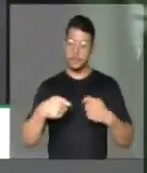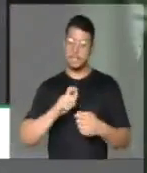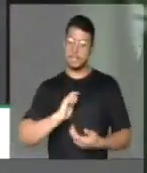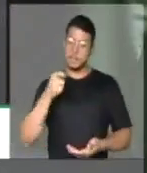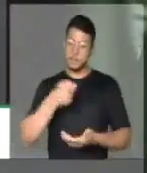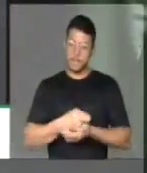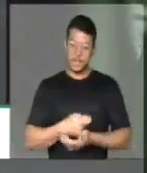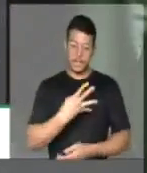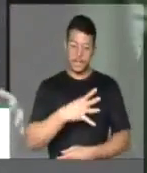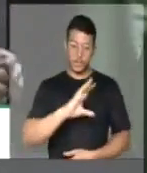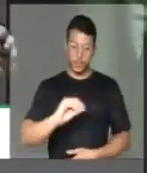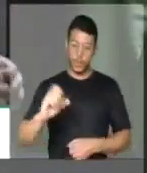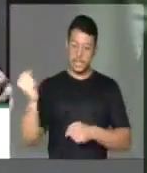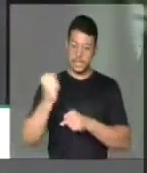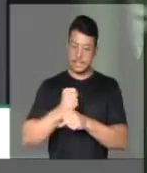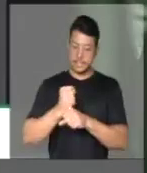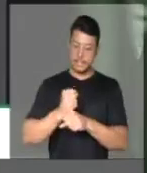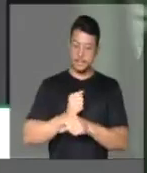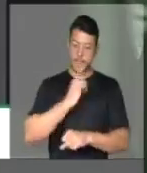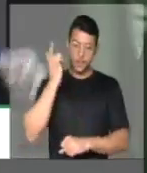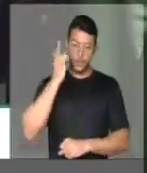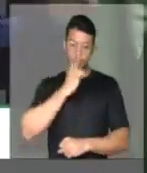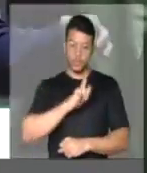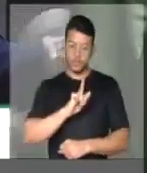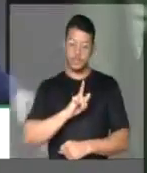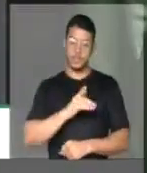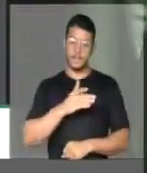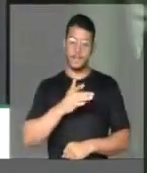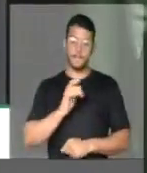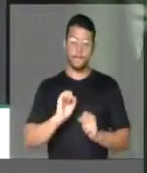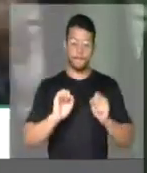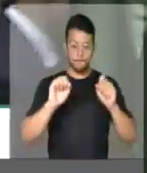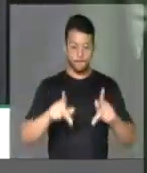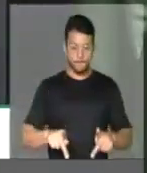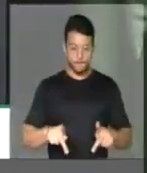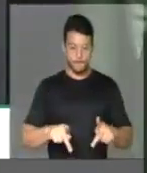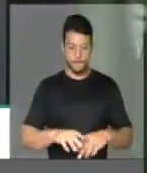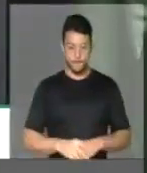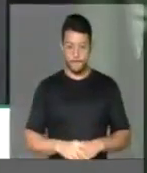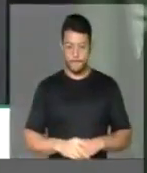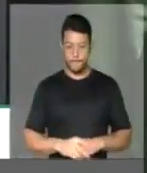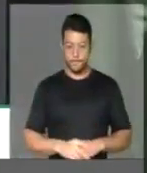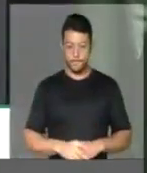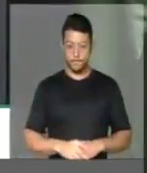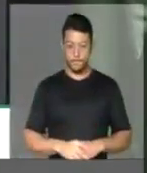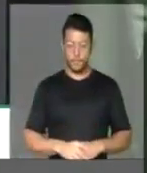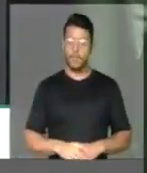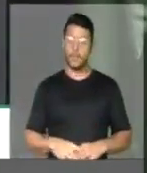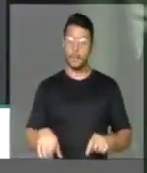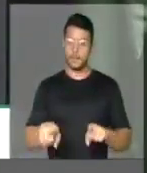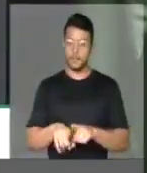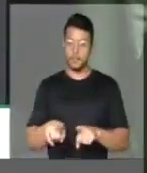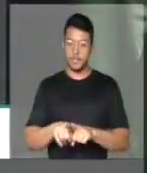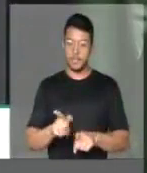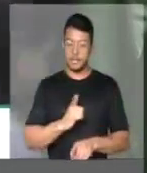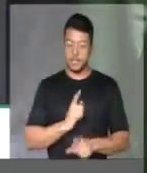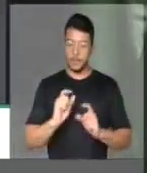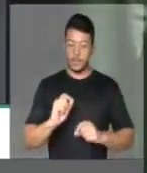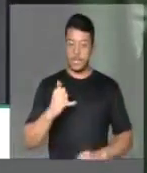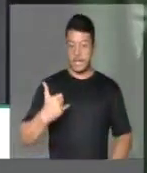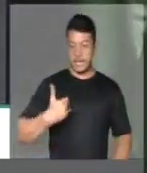contribuição pra ter acesso à aposentadoria integral igualou em 65